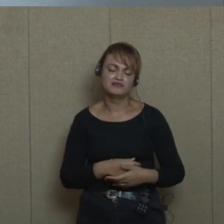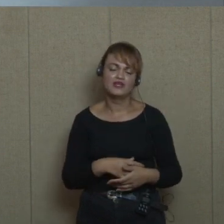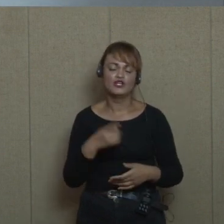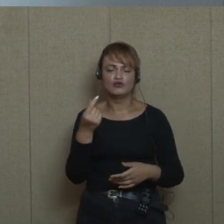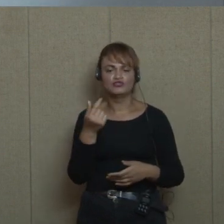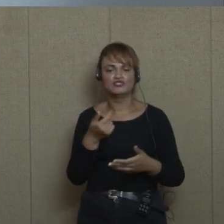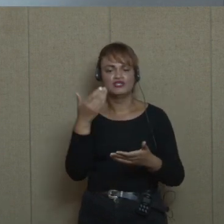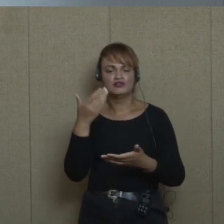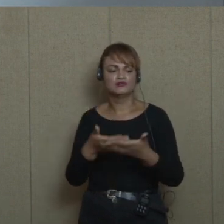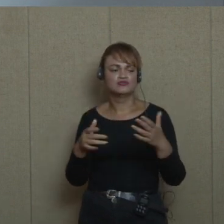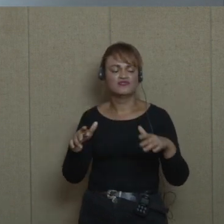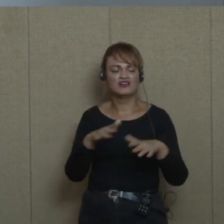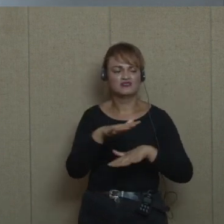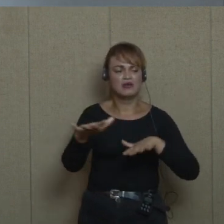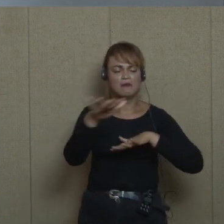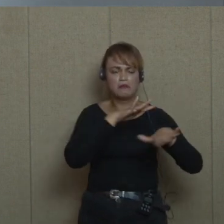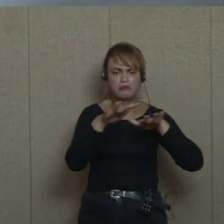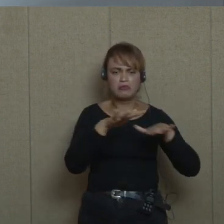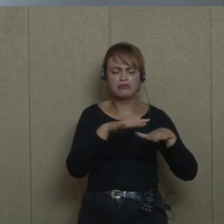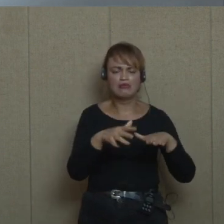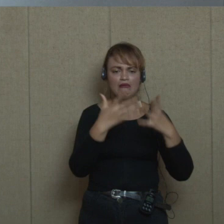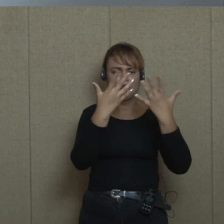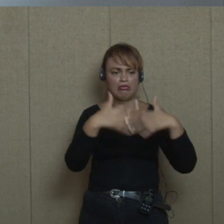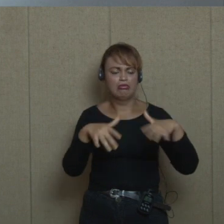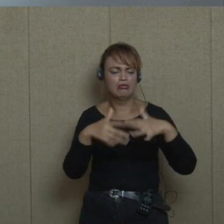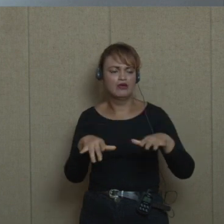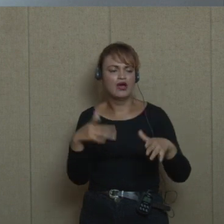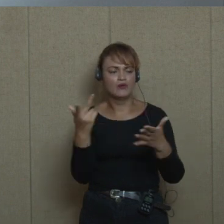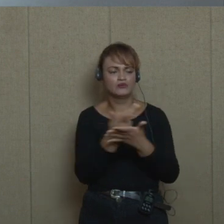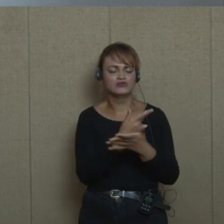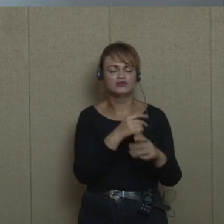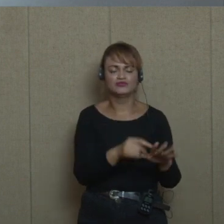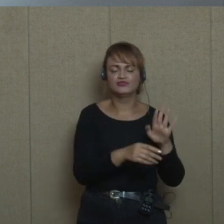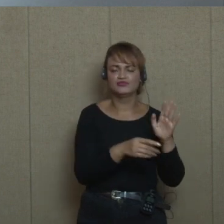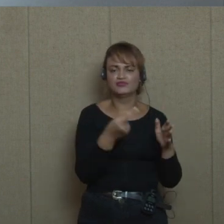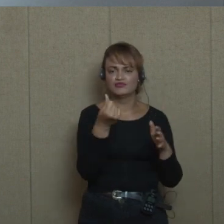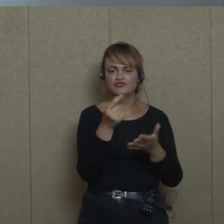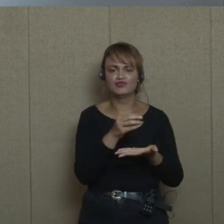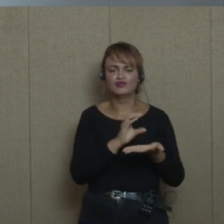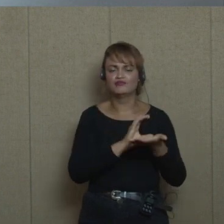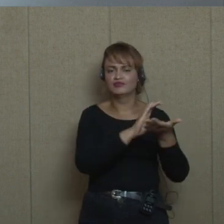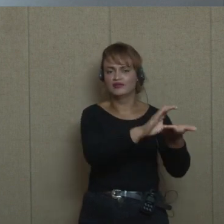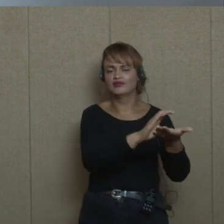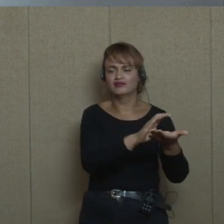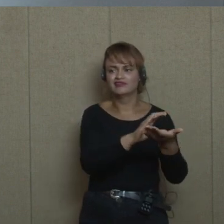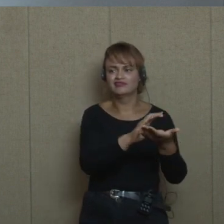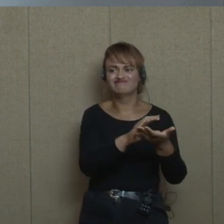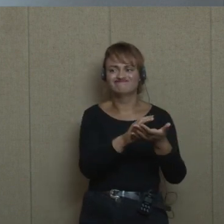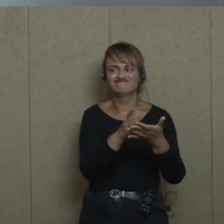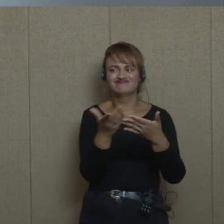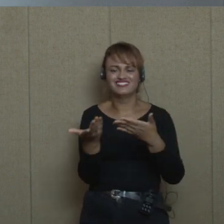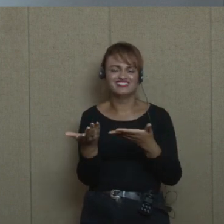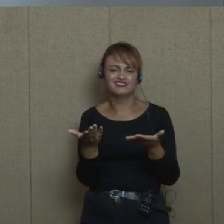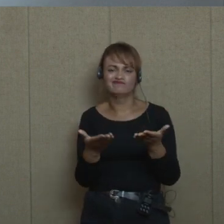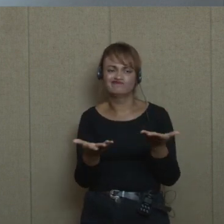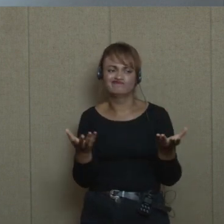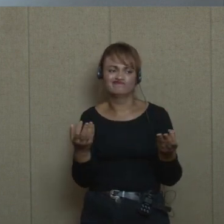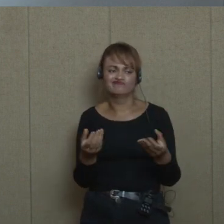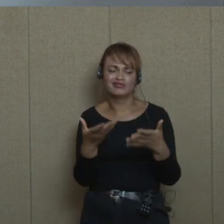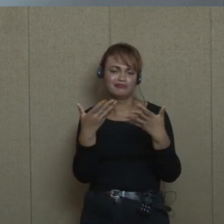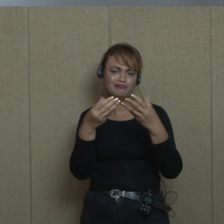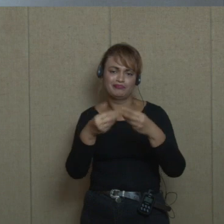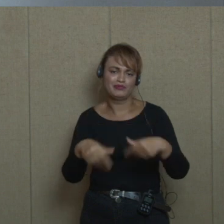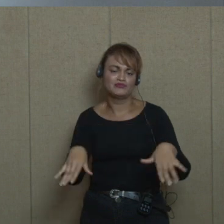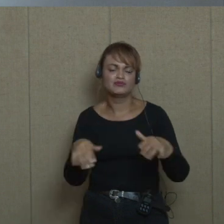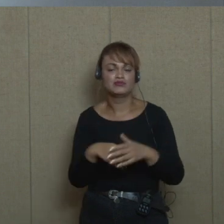em catástrofes, etc., todos os dias, em todos os lugares, é muito contraproducente. E quando nós olhamos para o